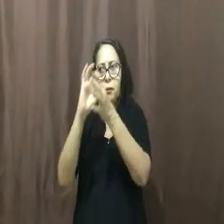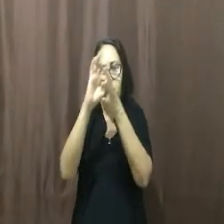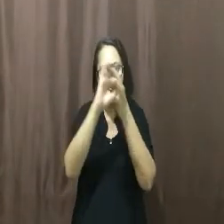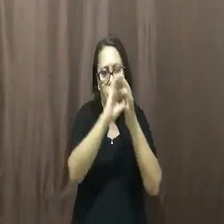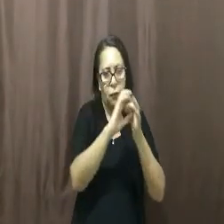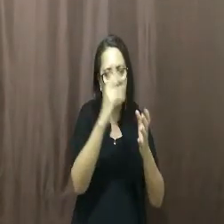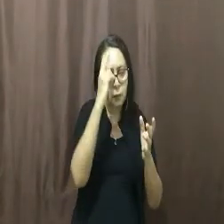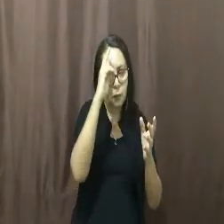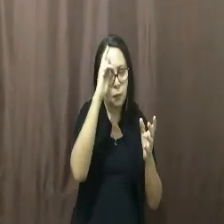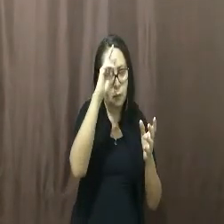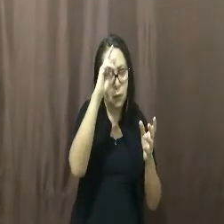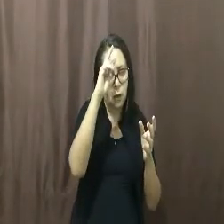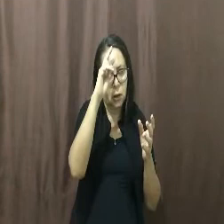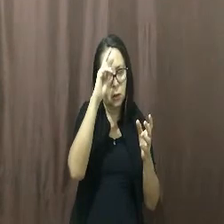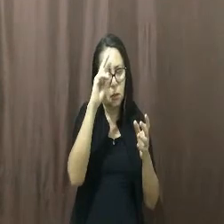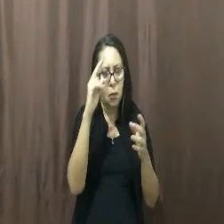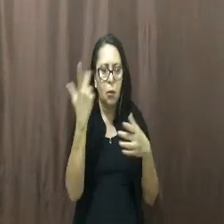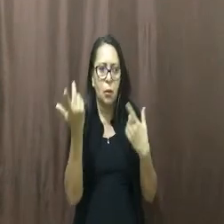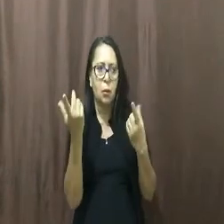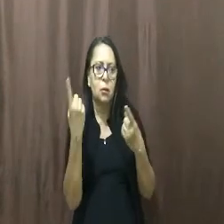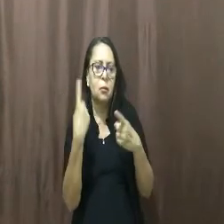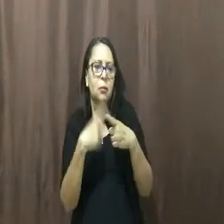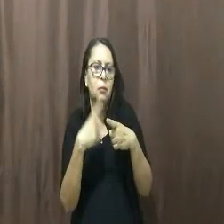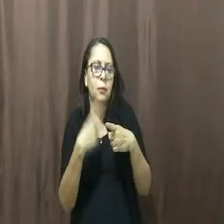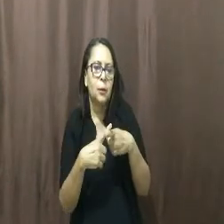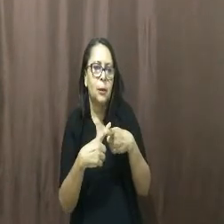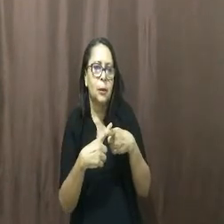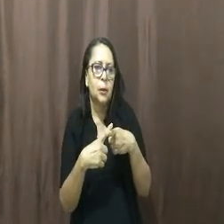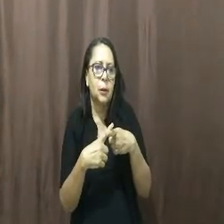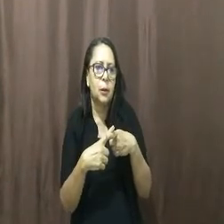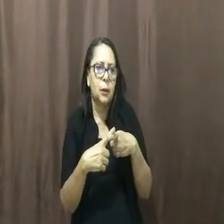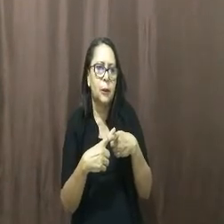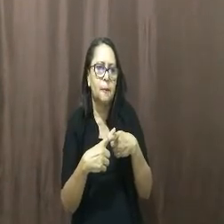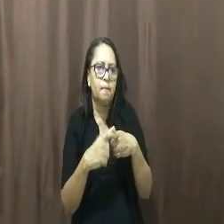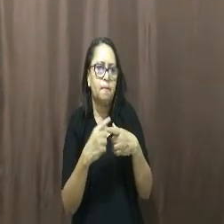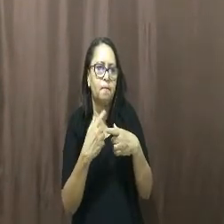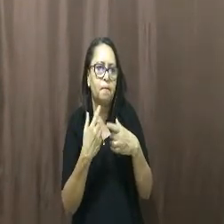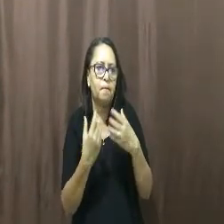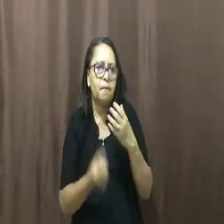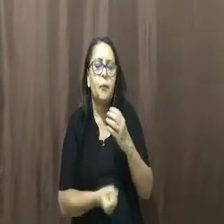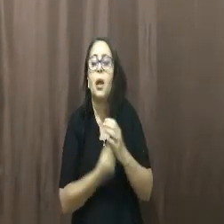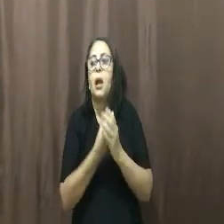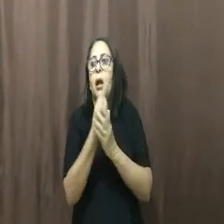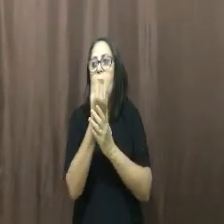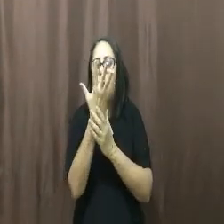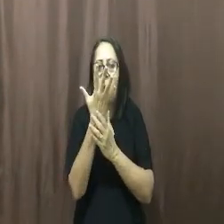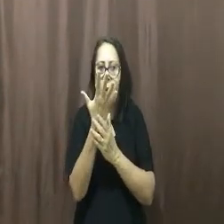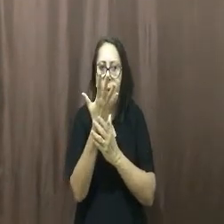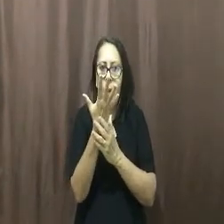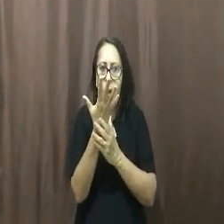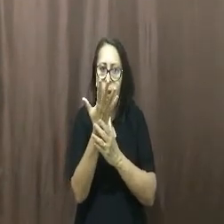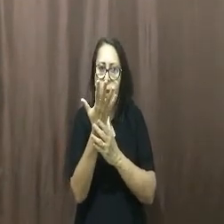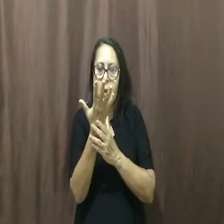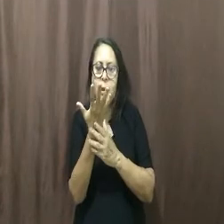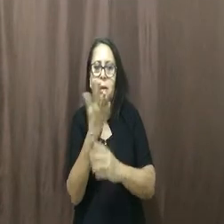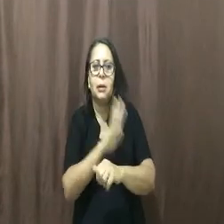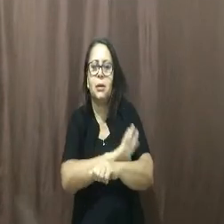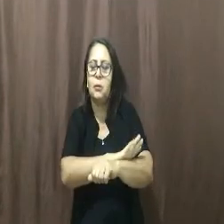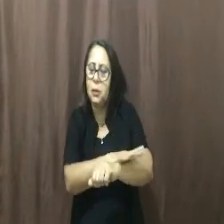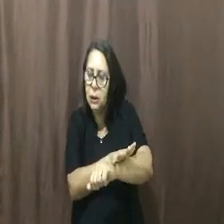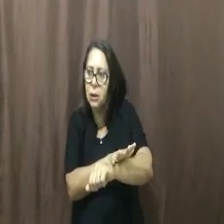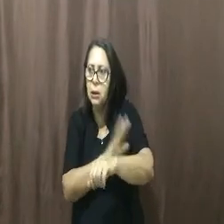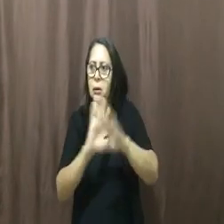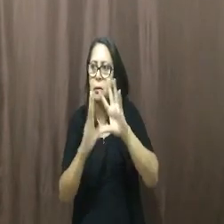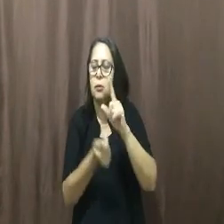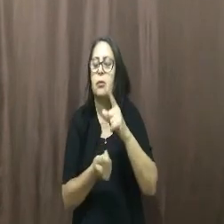ocorreu e no contexto histórico, foi por conta de quê que nasce a gênese do